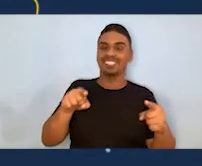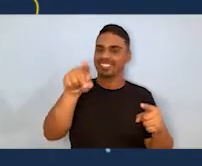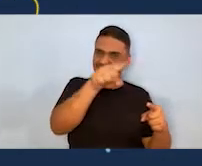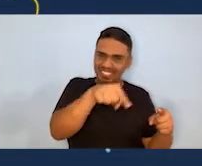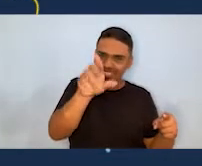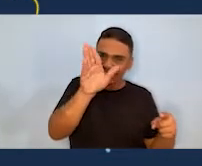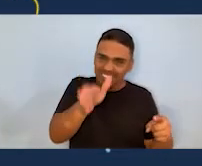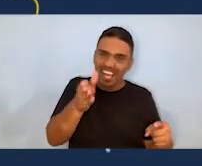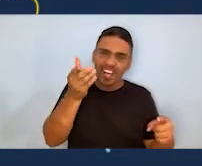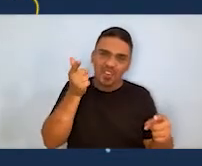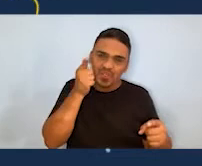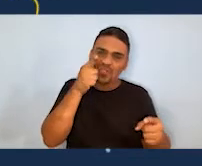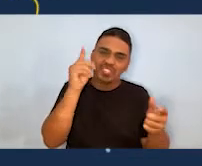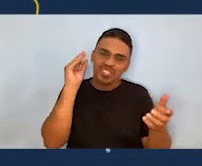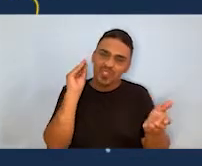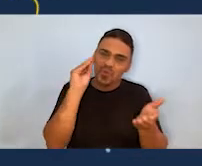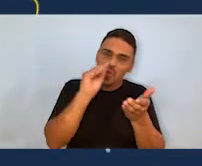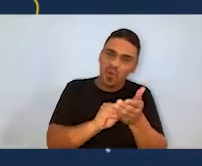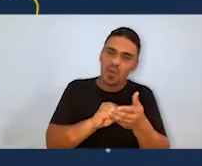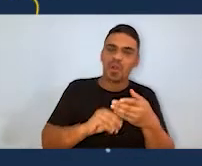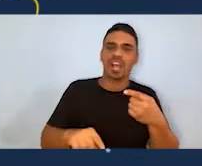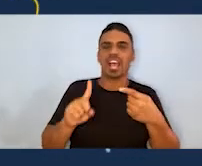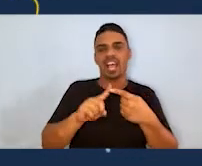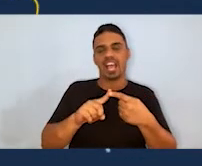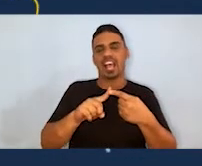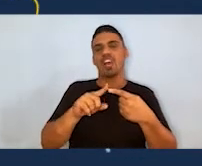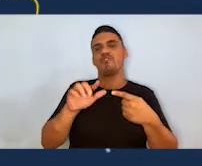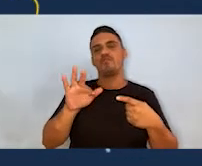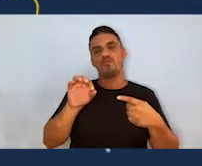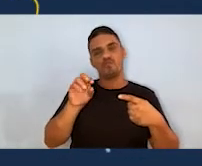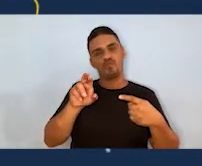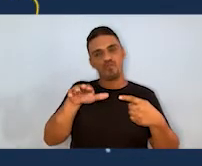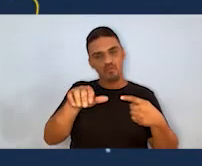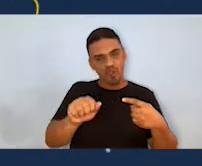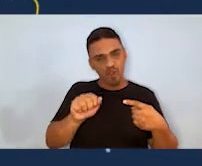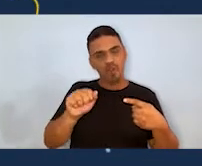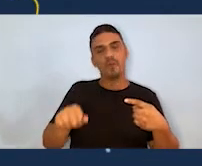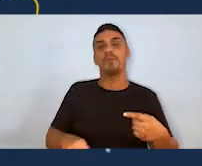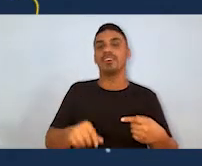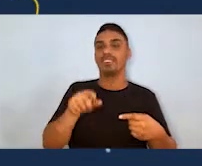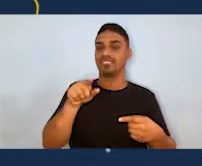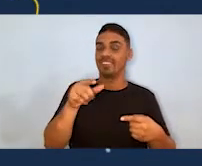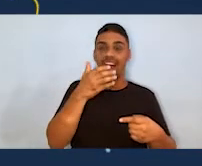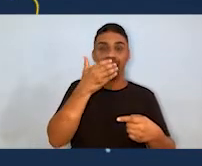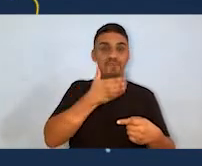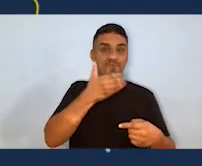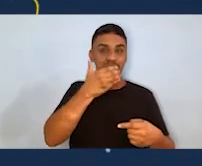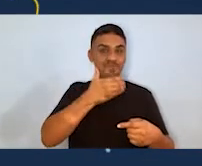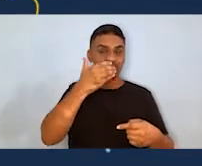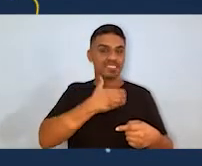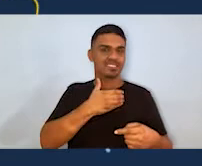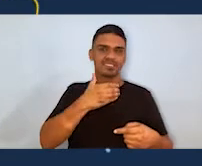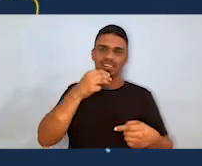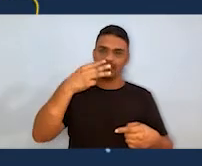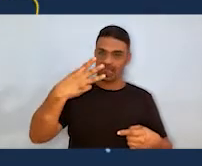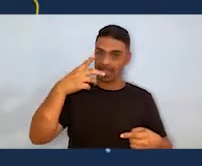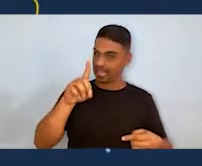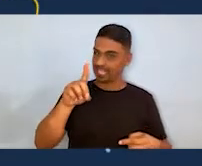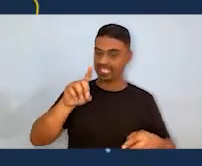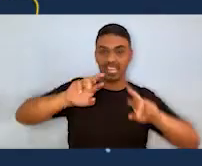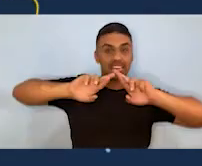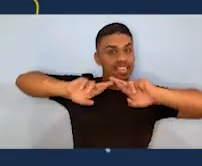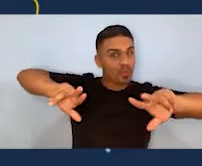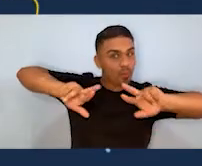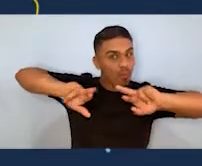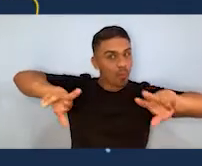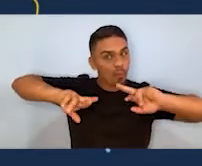colocar alguma forma, colocar alguma substância aí. Então agora a maçã, ela continua não sendo 3D, ela